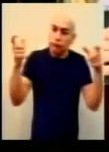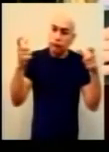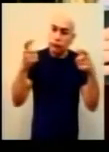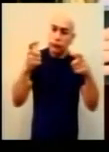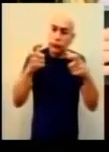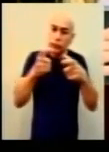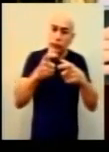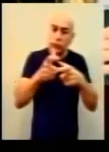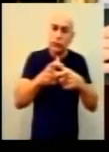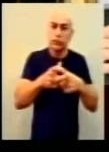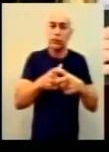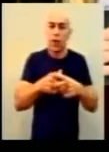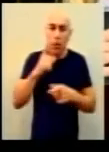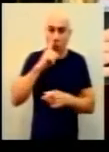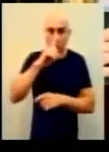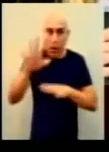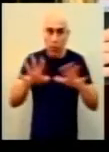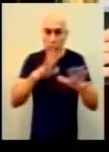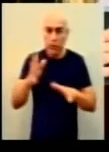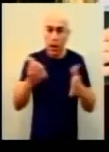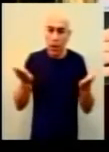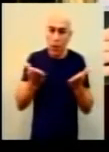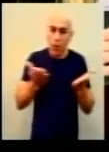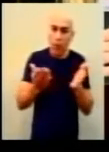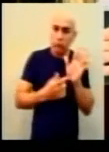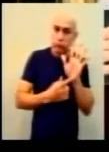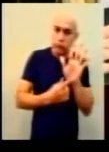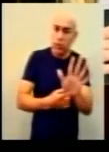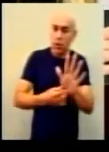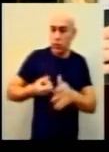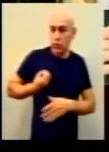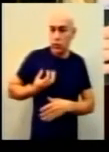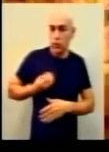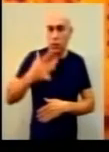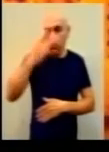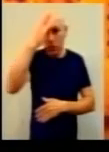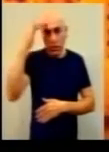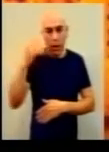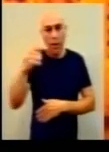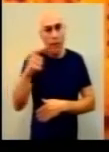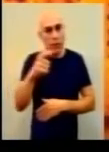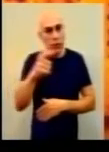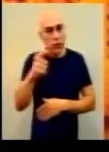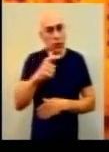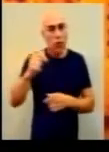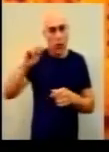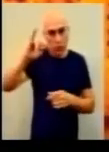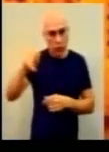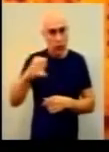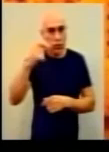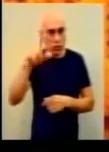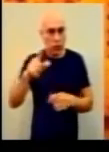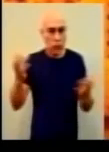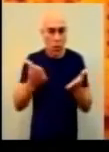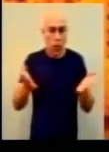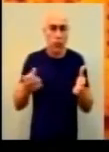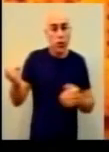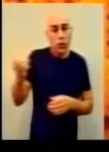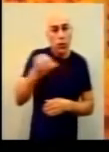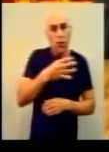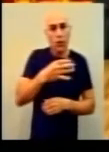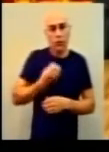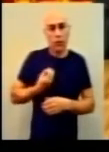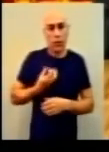transmissão. Era isso que eu queria passar para vocês hoje, são os dados referentes ao dia 22 de julho, que nós atualizamos aqui para